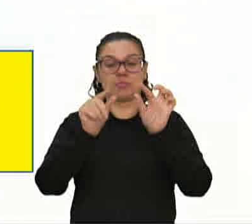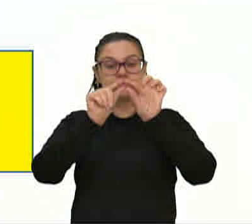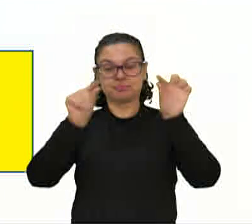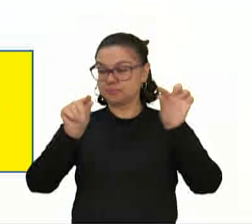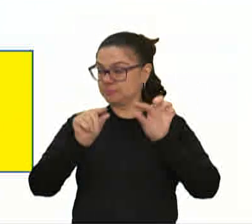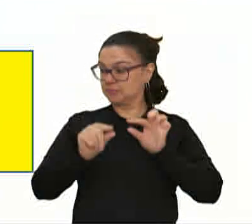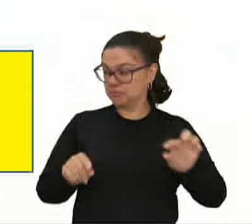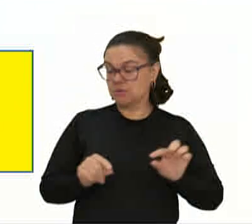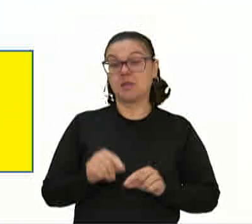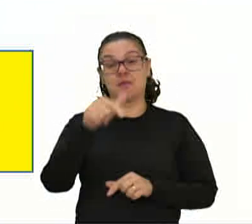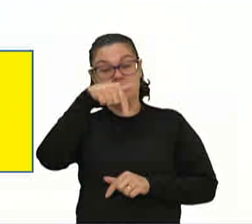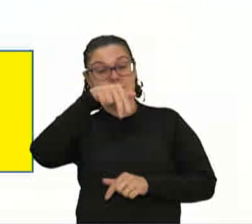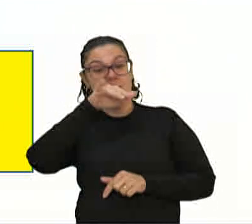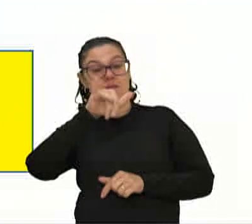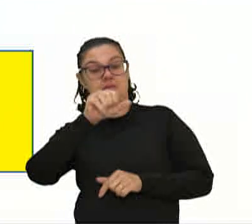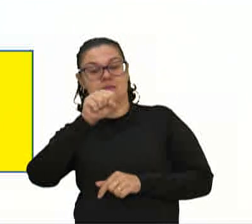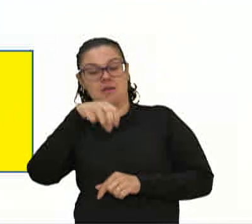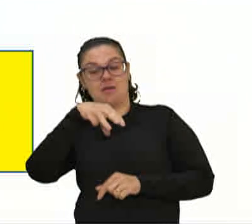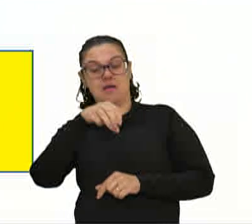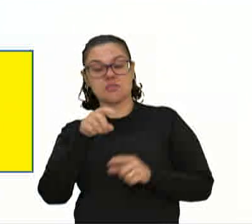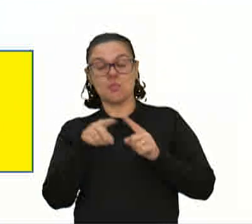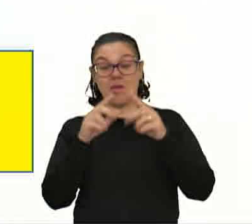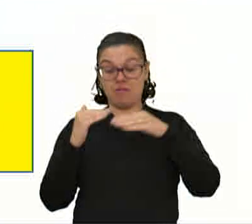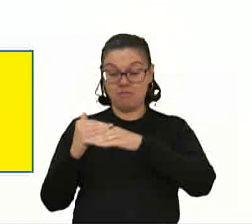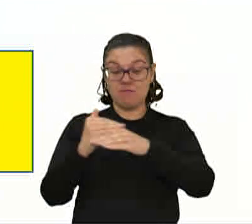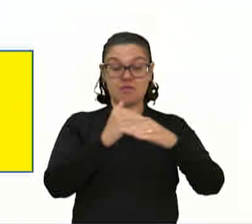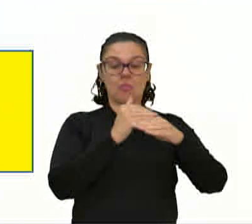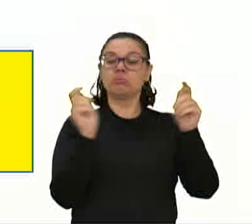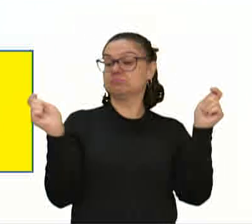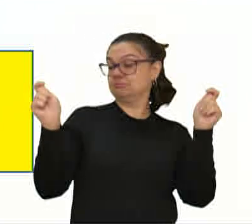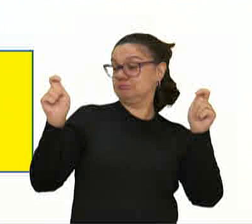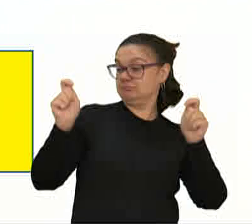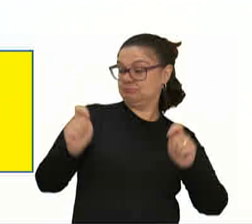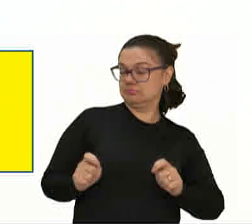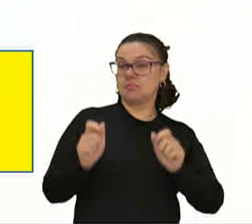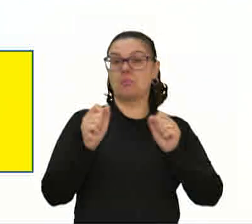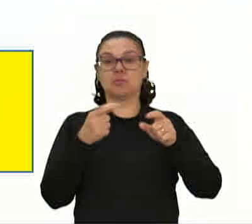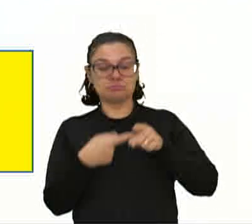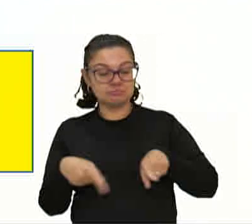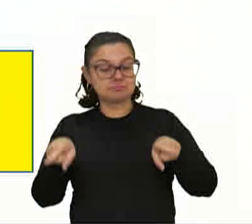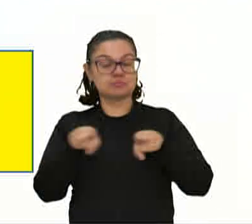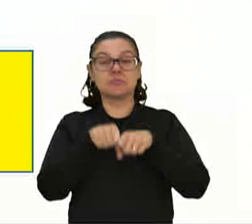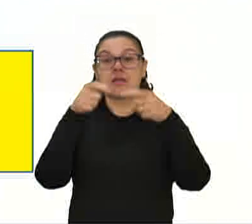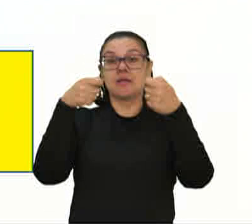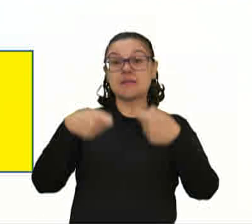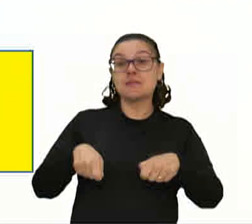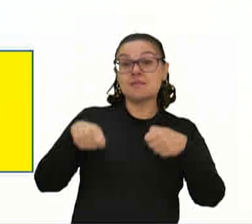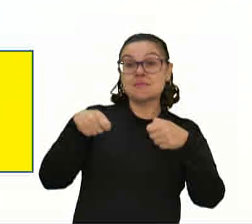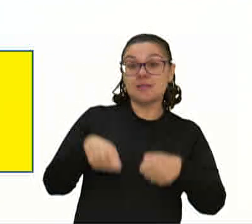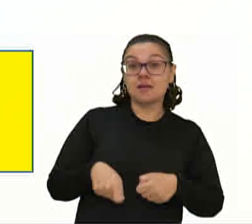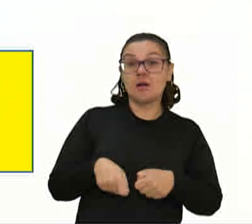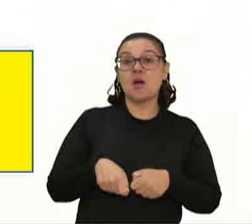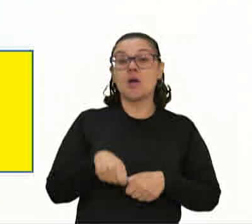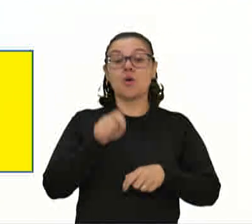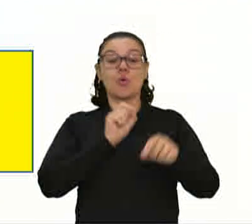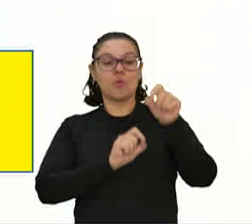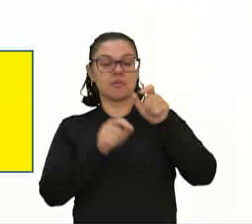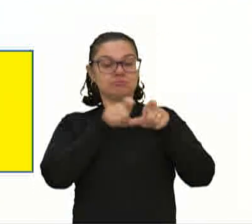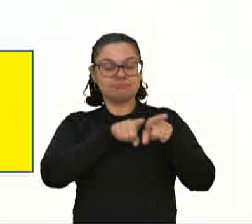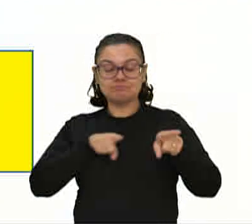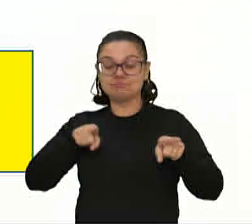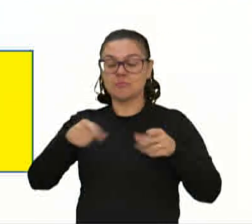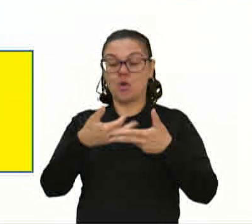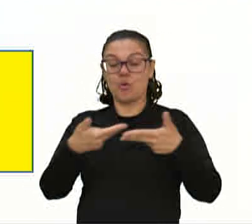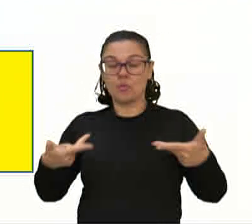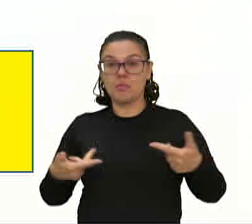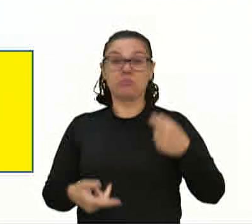o quiasmo, indica a equivalência das possibilidades e reproduzem a necessária exclusão